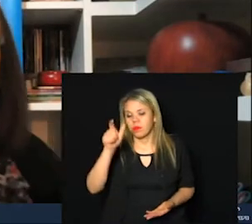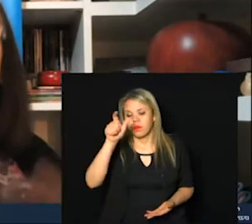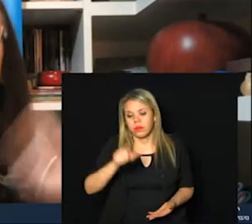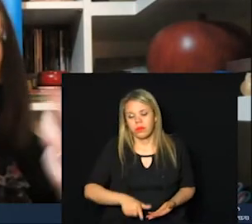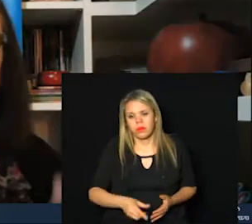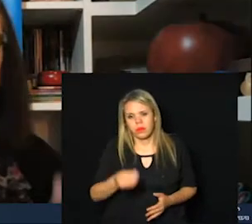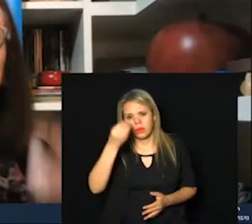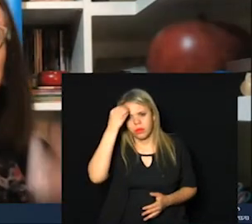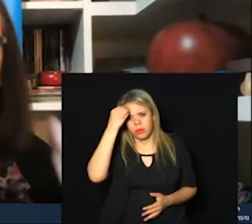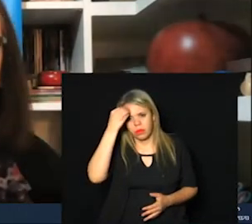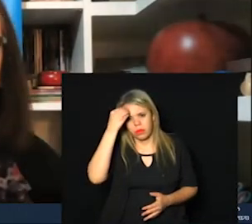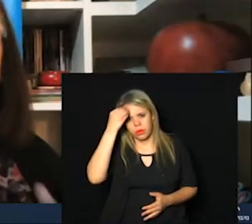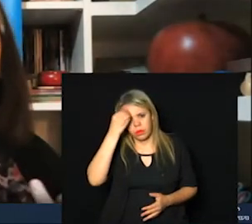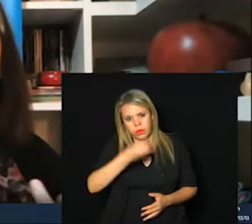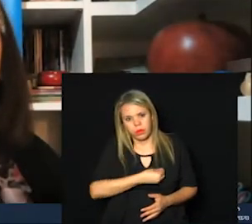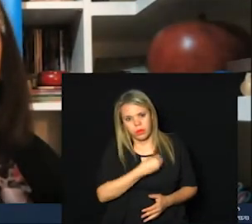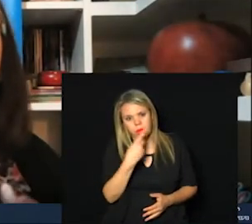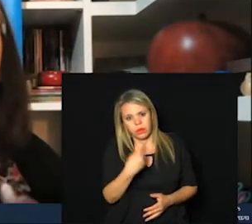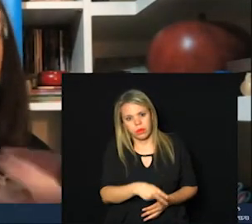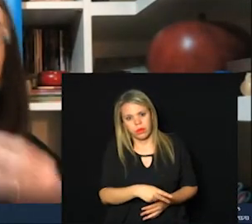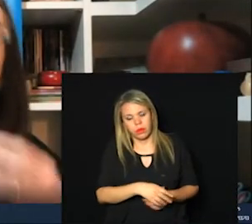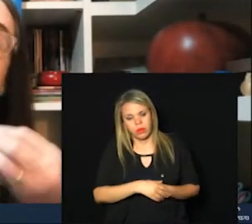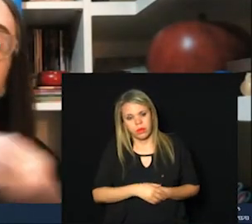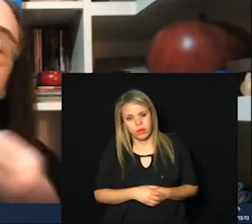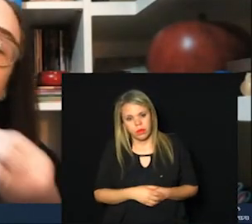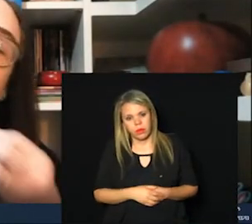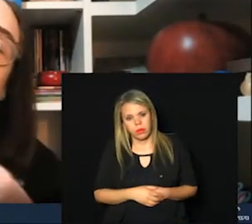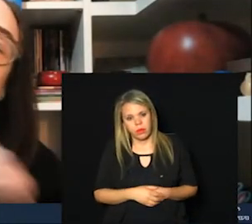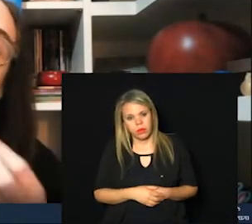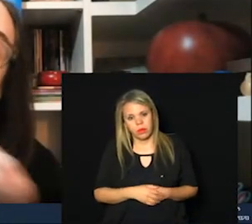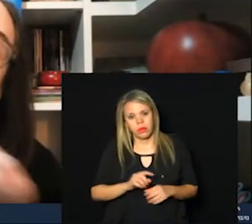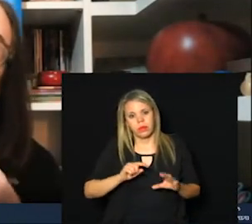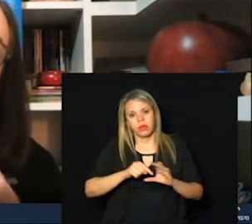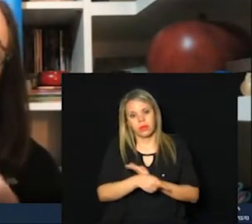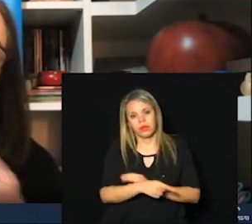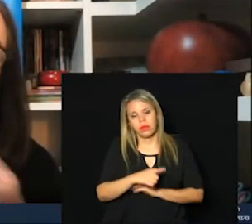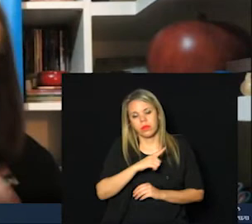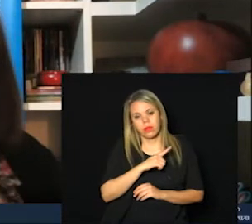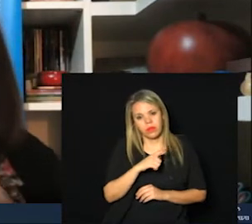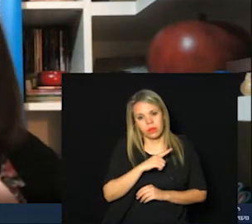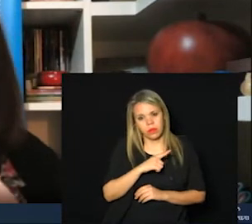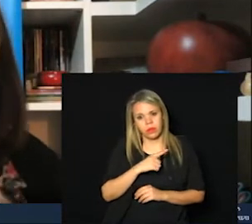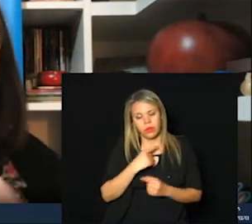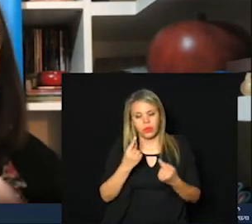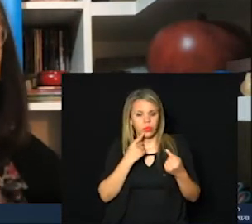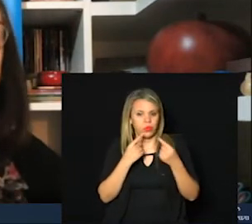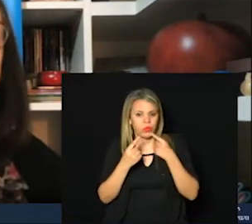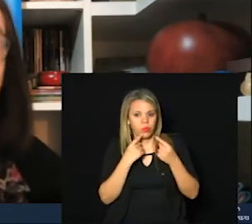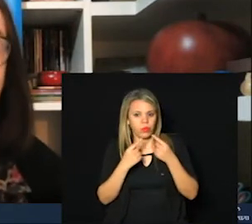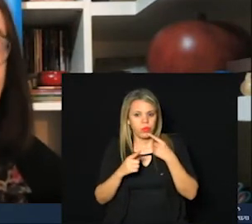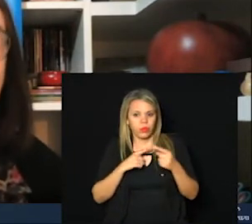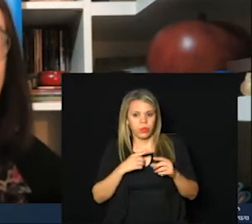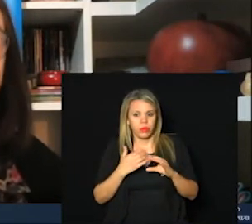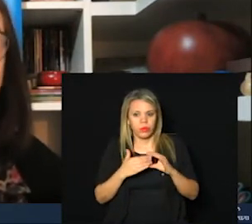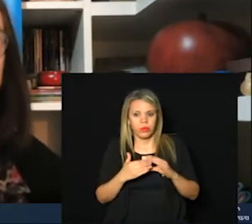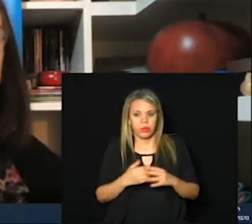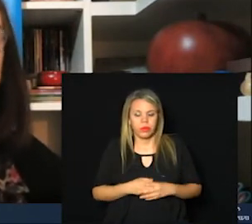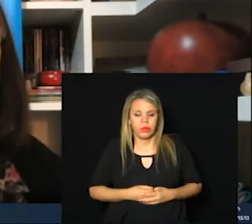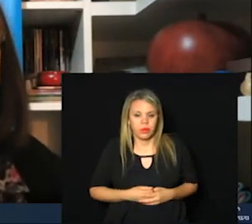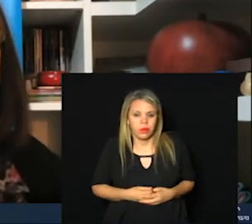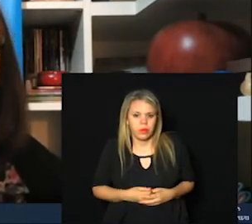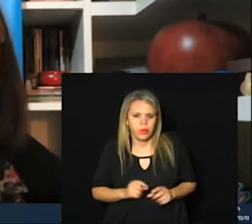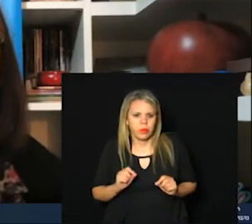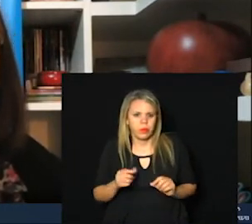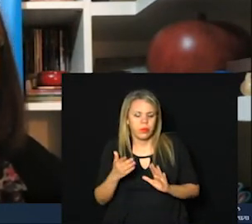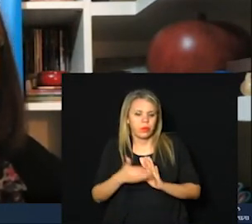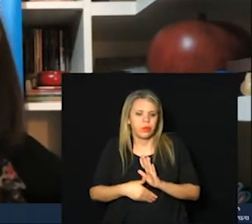marcou, impactou a vida dela, a profundidade daqueles diálogos por e-mail, né? O que